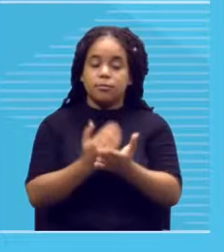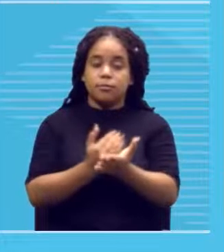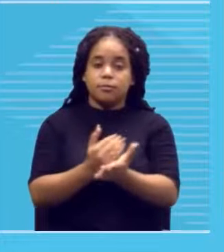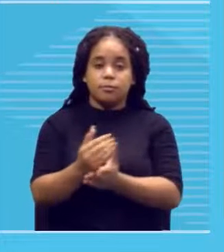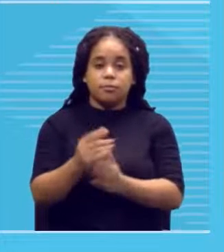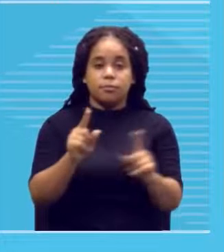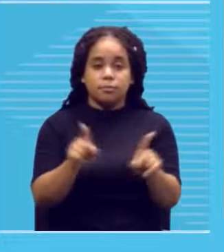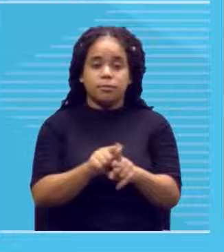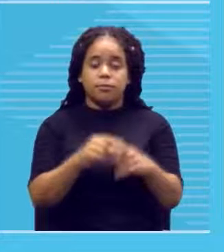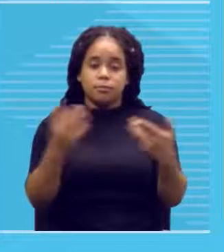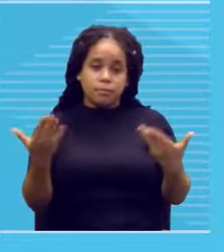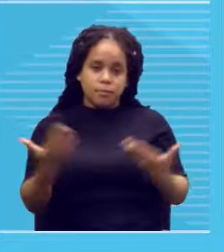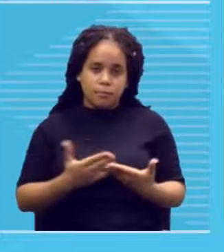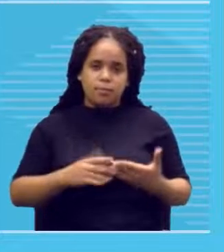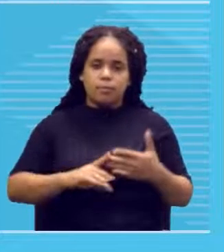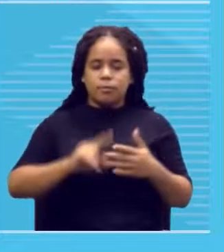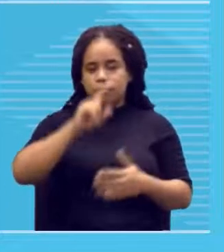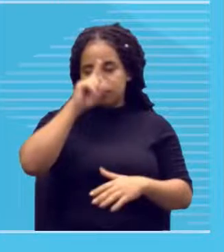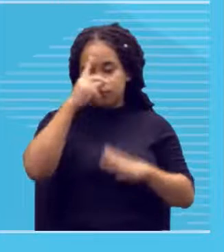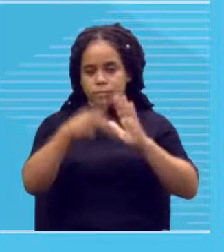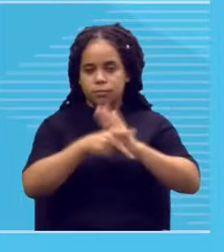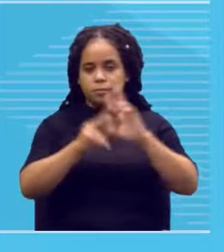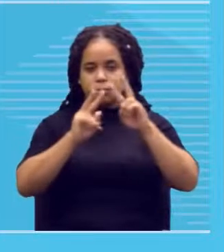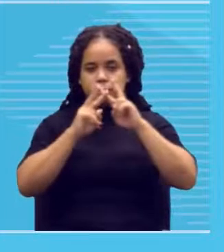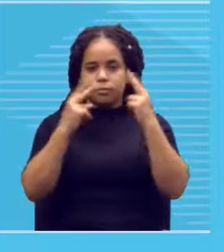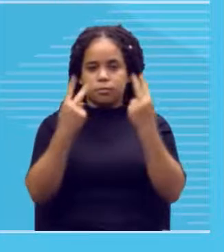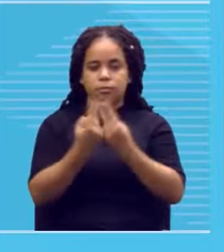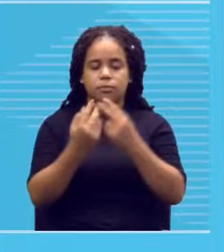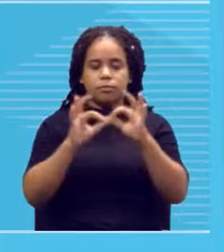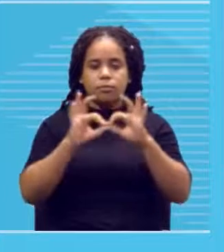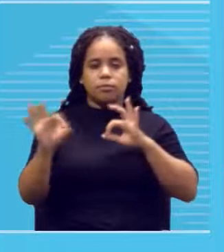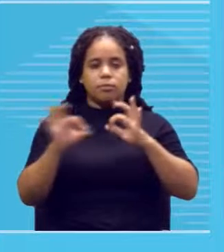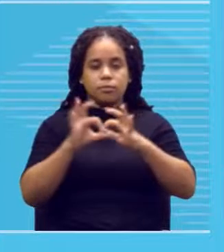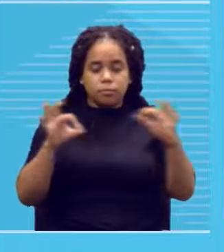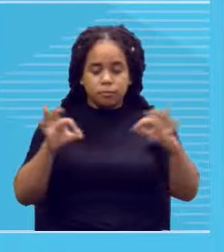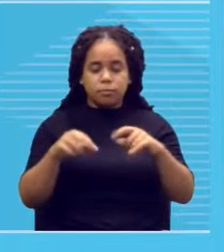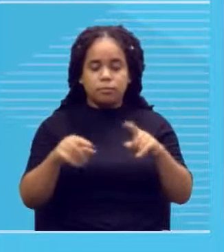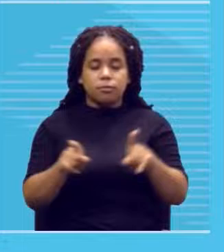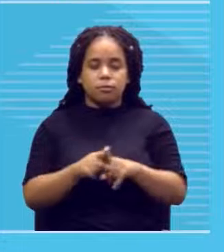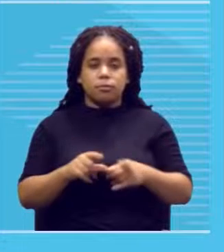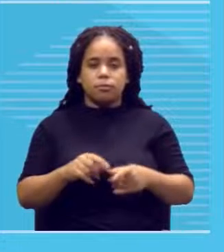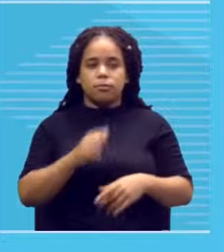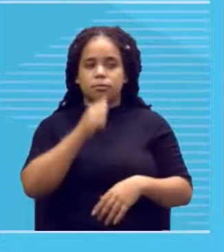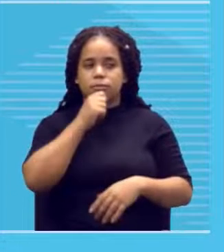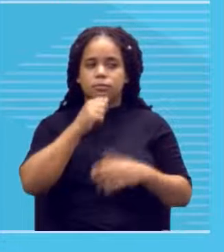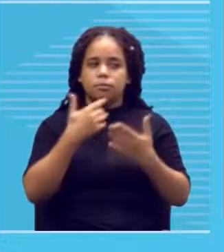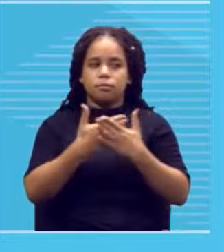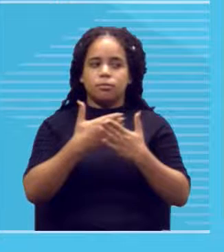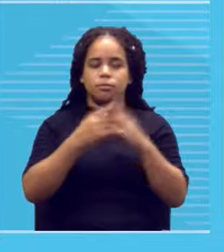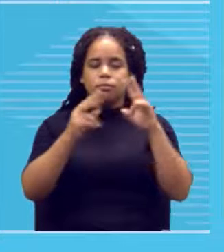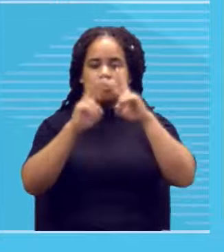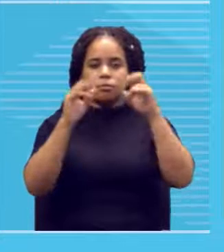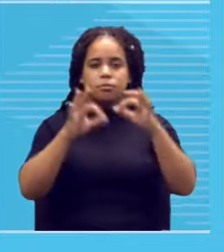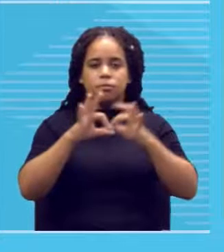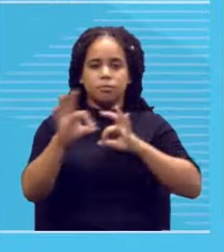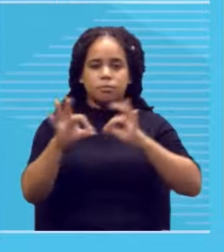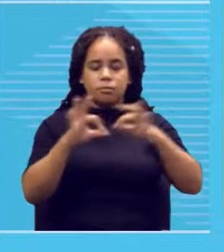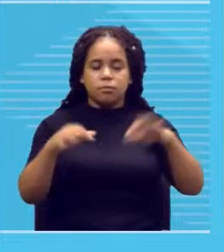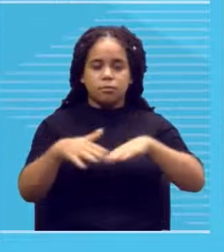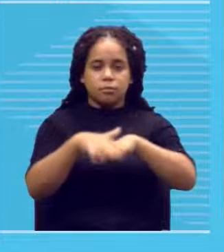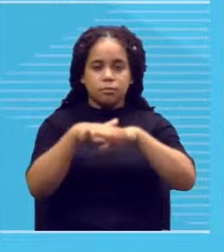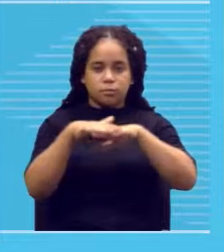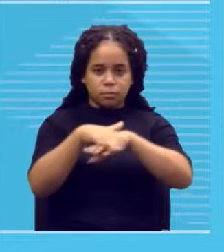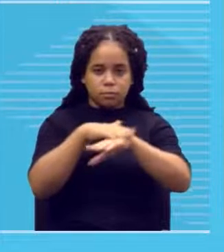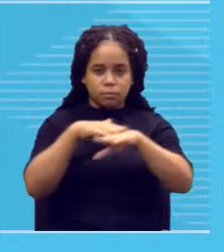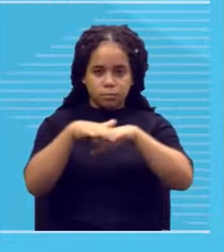a ideia de medidas de volume Tá certo a gente está trabalhando ainda as medidas de superfície tá